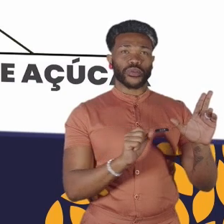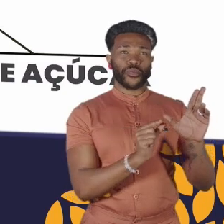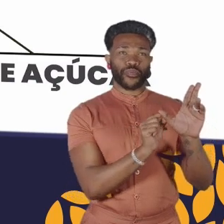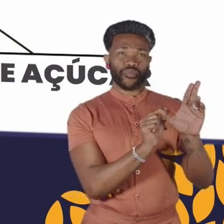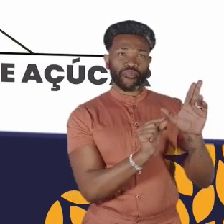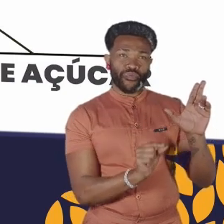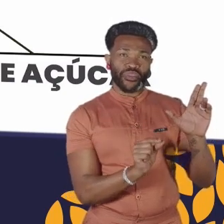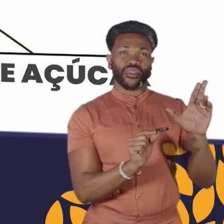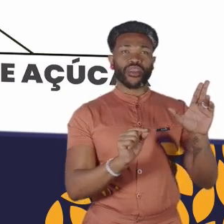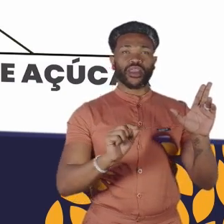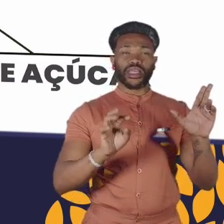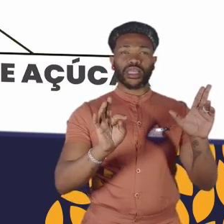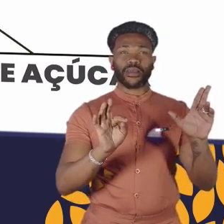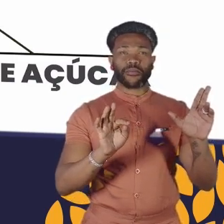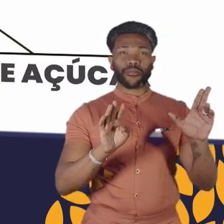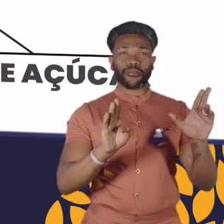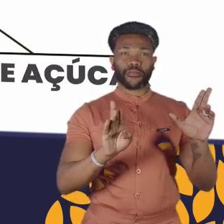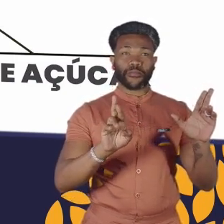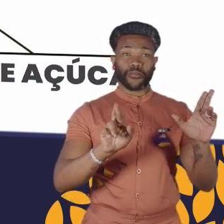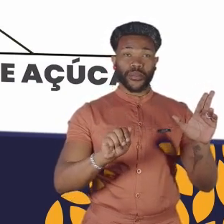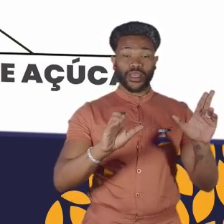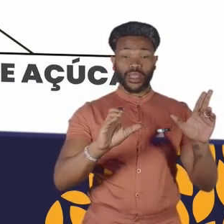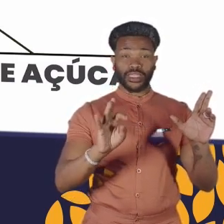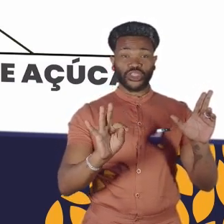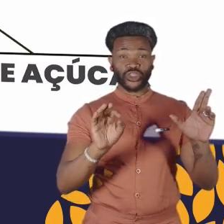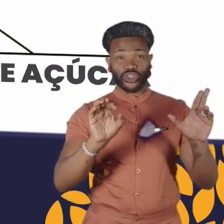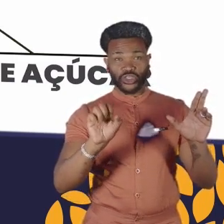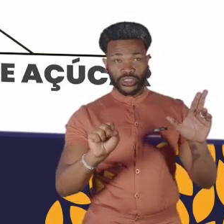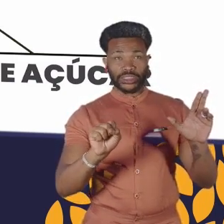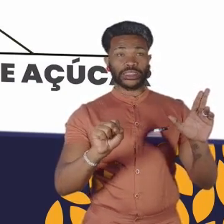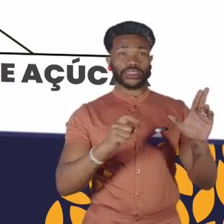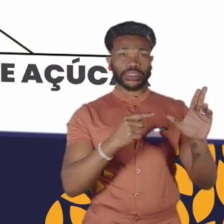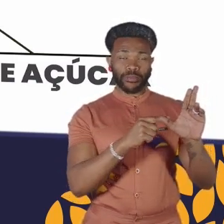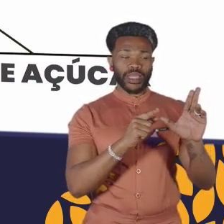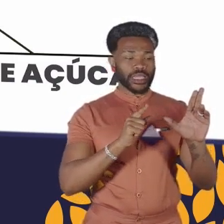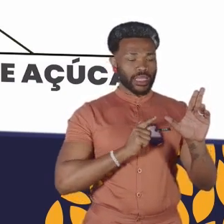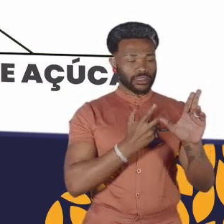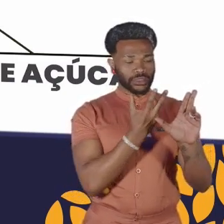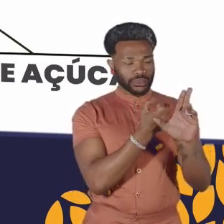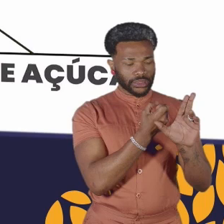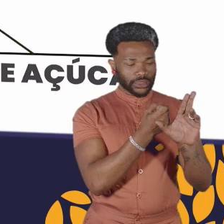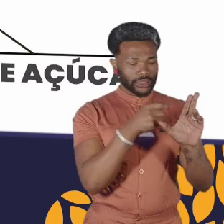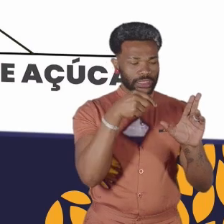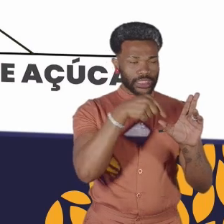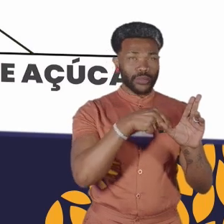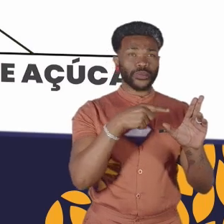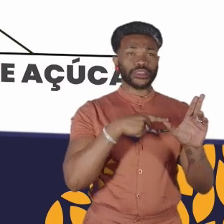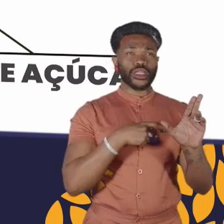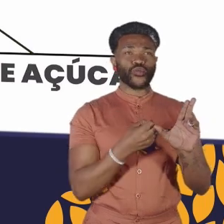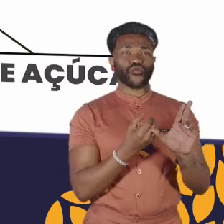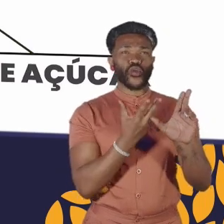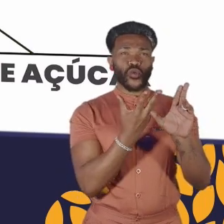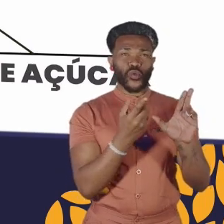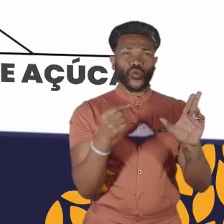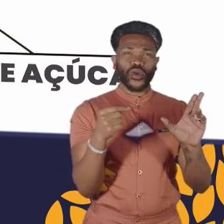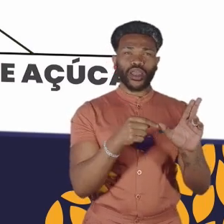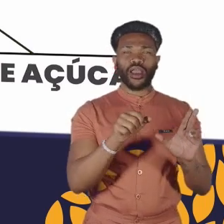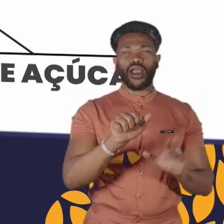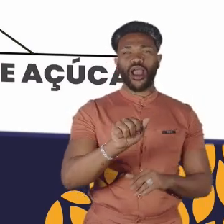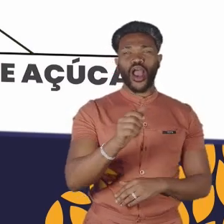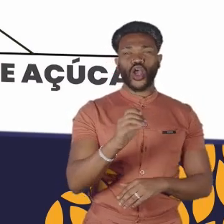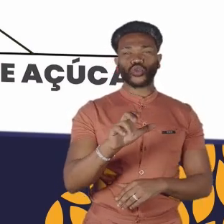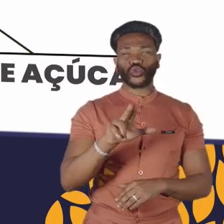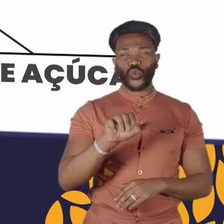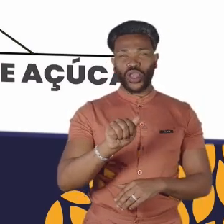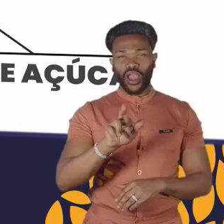que é onde estão presentes os maiores números de canabinoides de resina. Temos as folhas de açúcar, que são aquelas folhinhas que estão junto